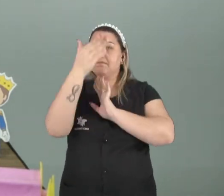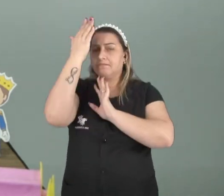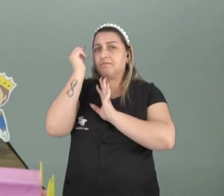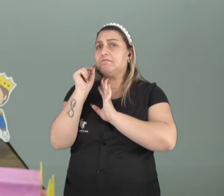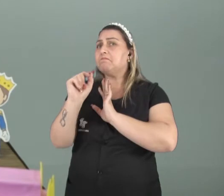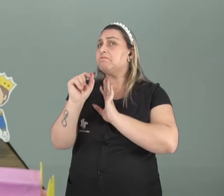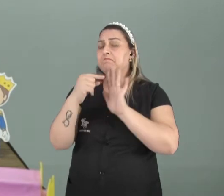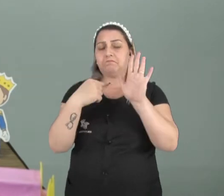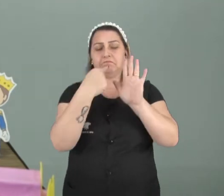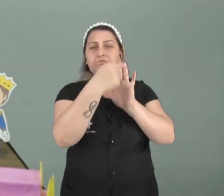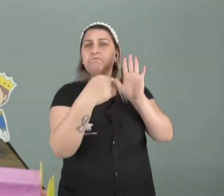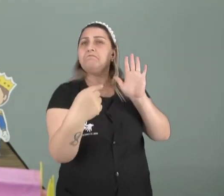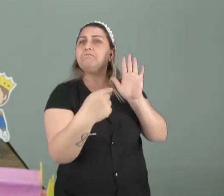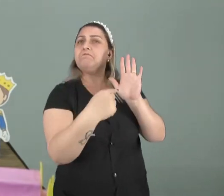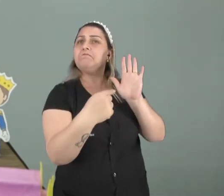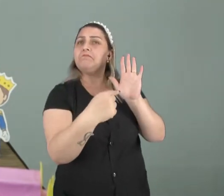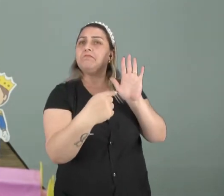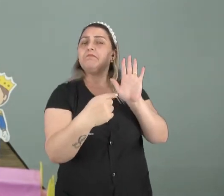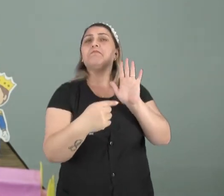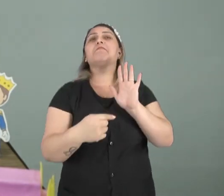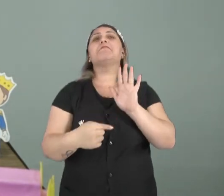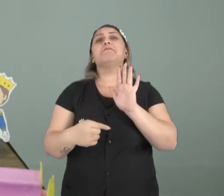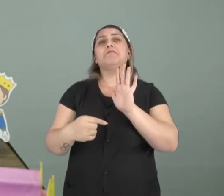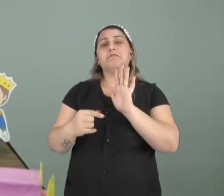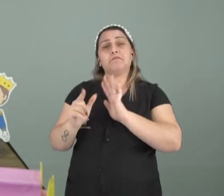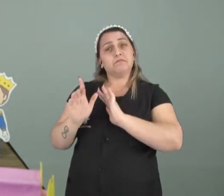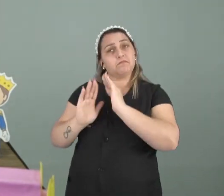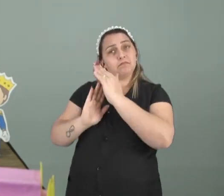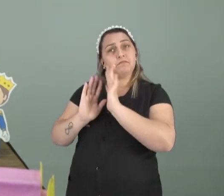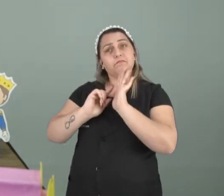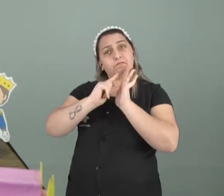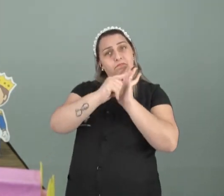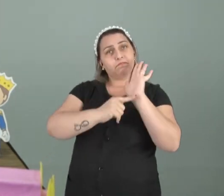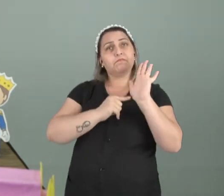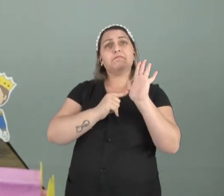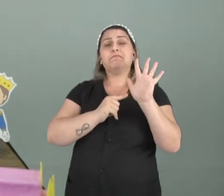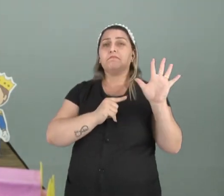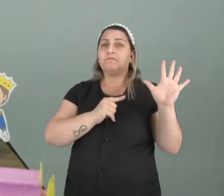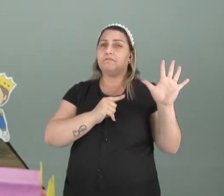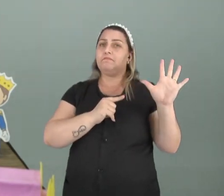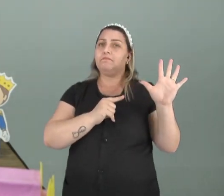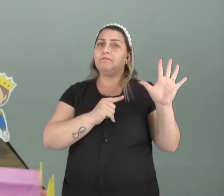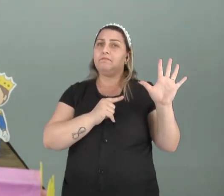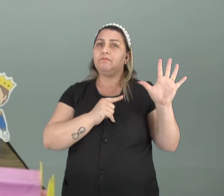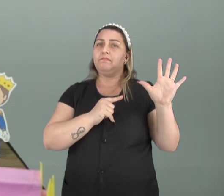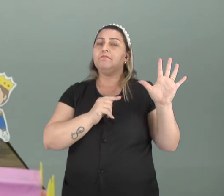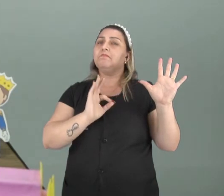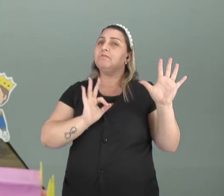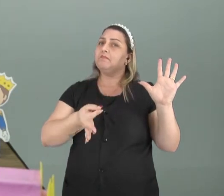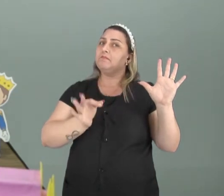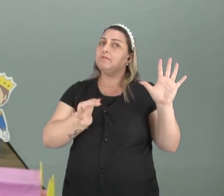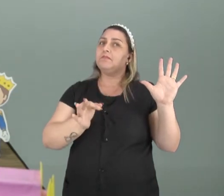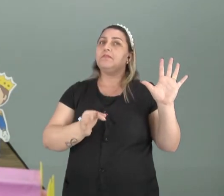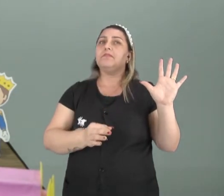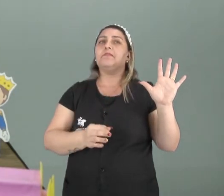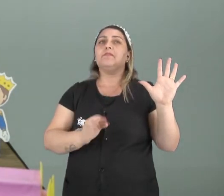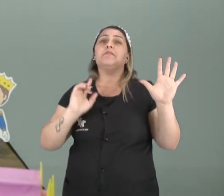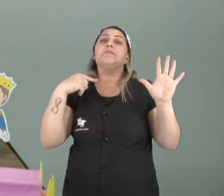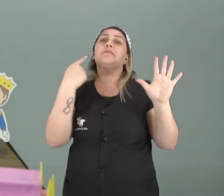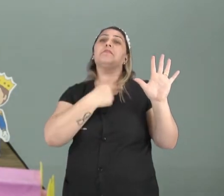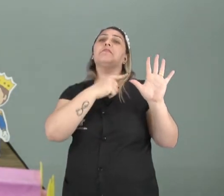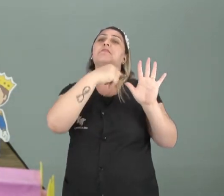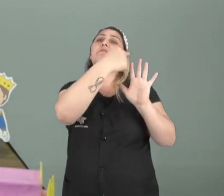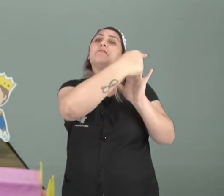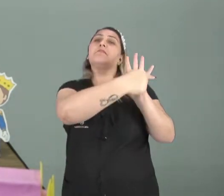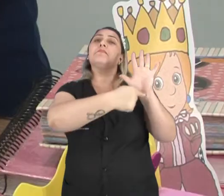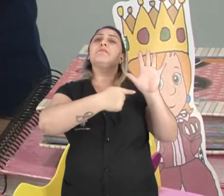sabe o que é o palmo? Nós medimos o palmo com a nossa mão bem esticada. Isso mesmo. A nossa